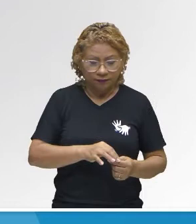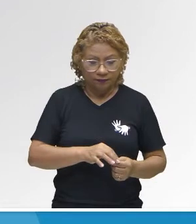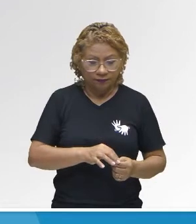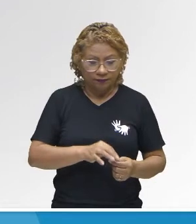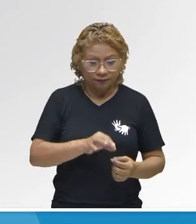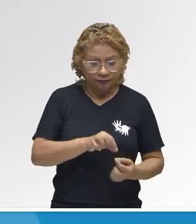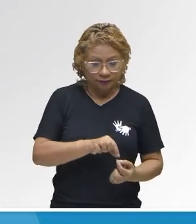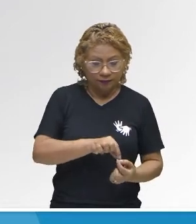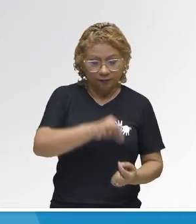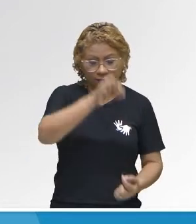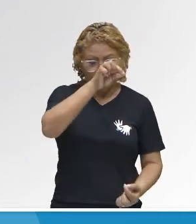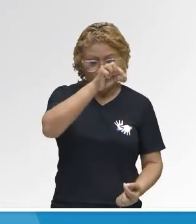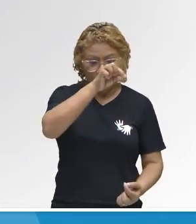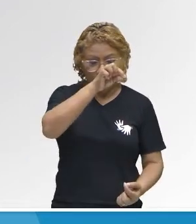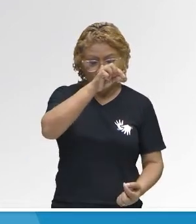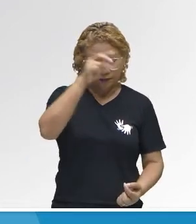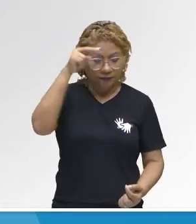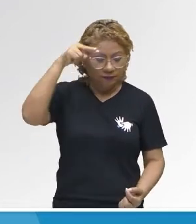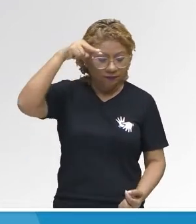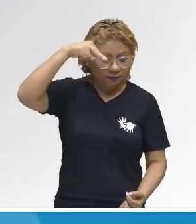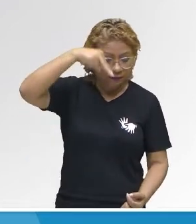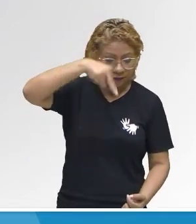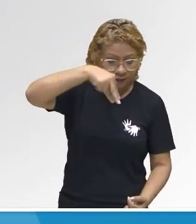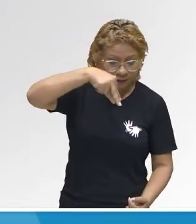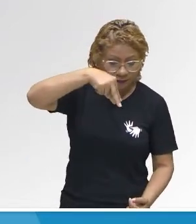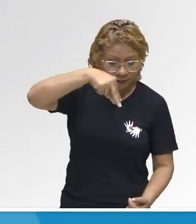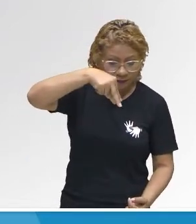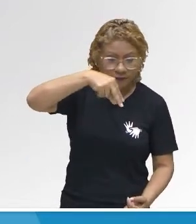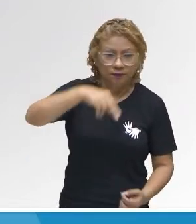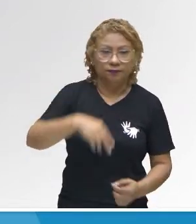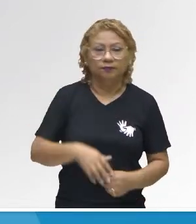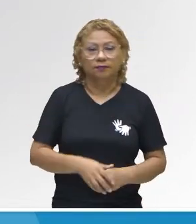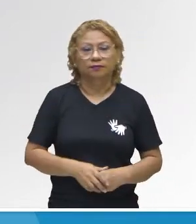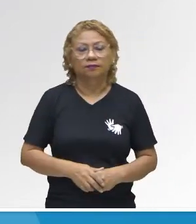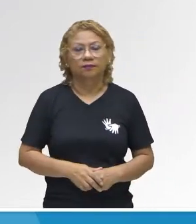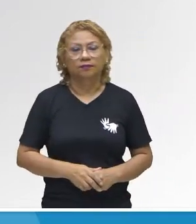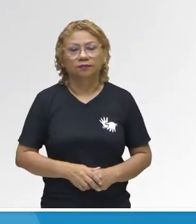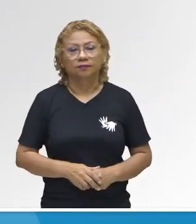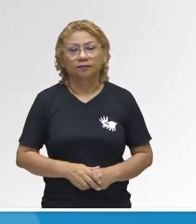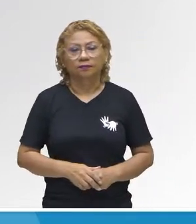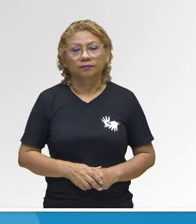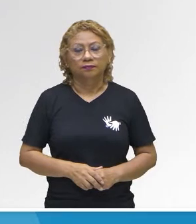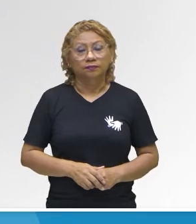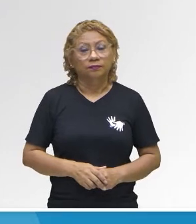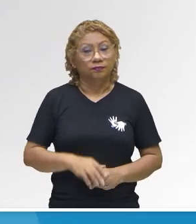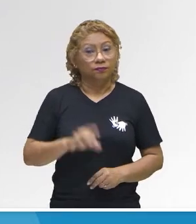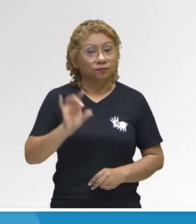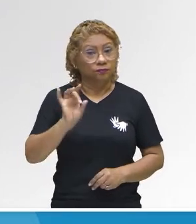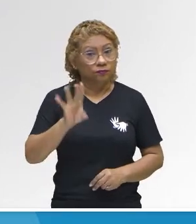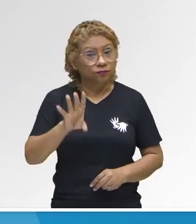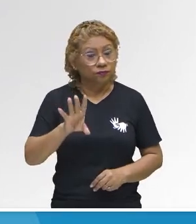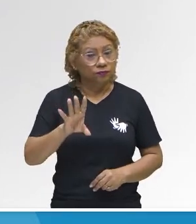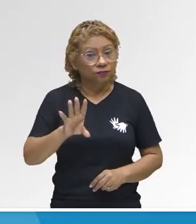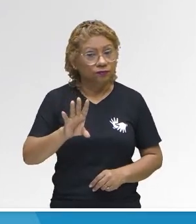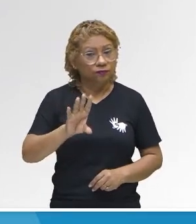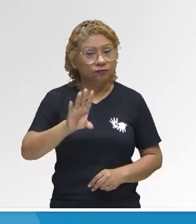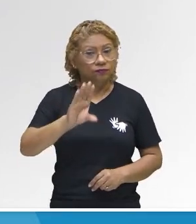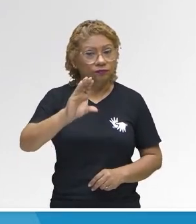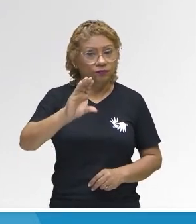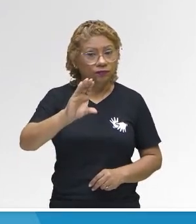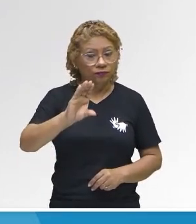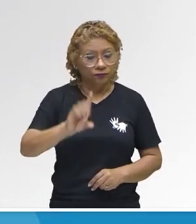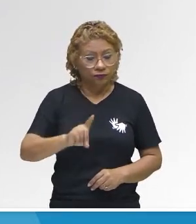né? Por quê? Porque eu estou observando de cima. Isso no caso desse segmento CD. Agora, nesse outro caso aqui, ó, do